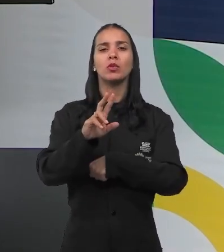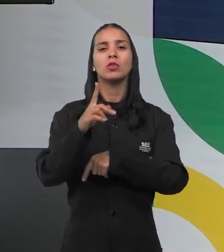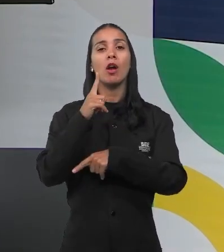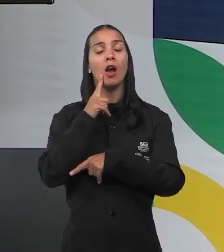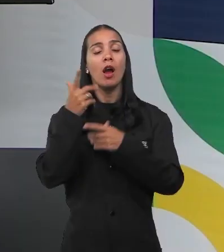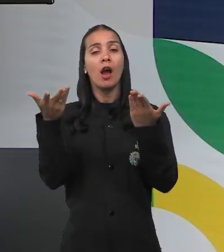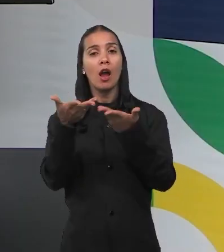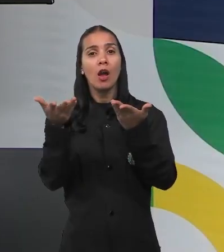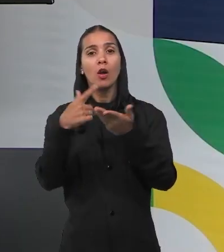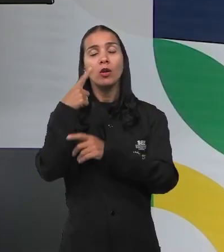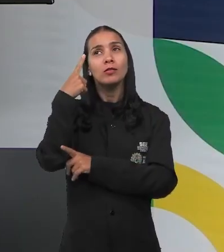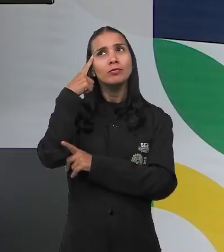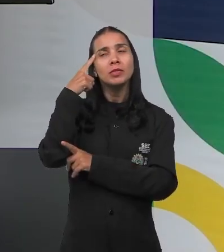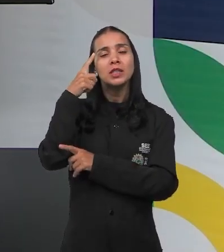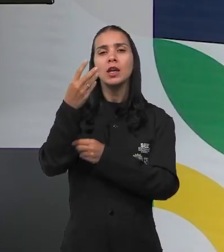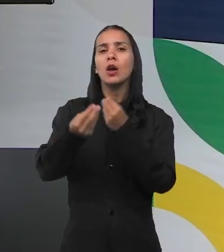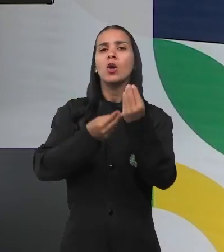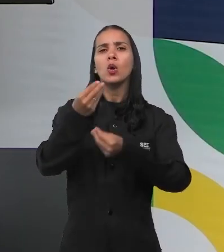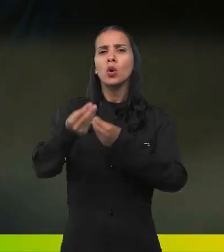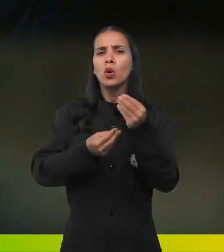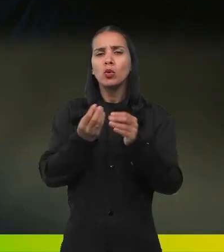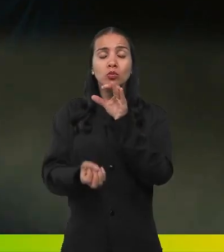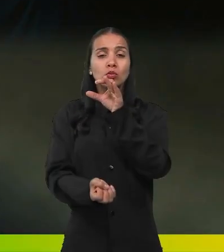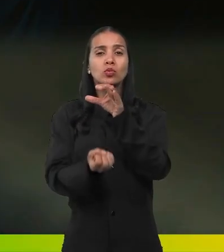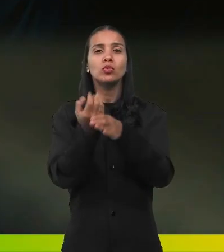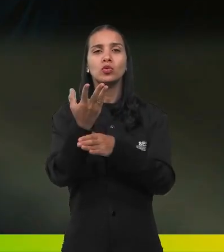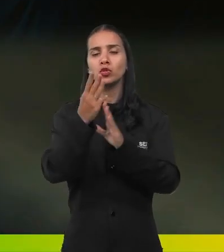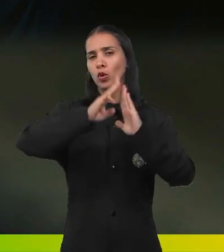necessidade dessa nova modalidade surgir.